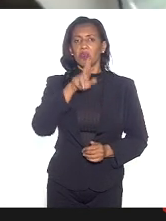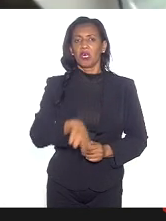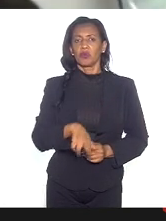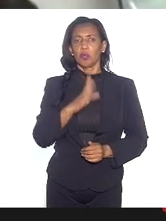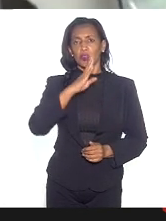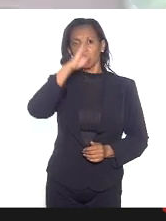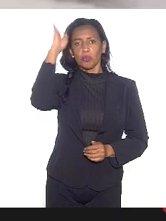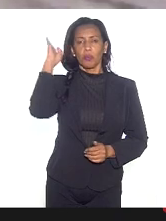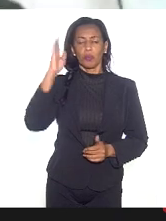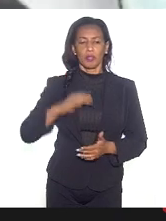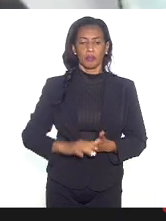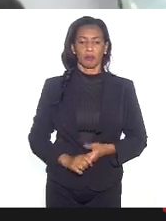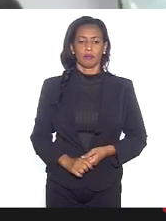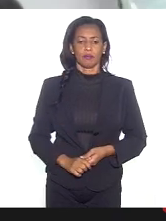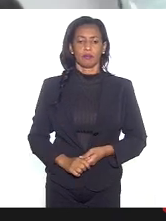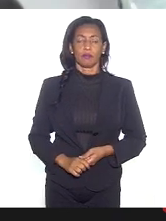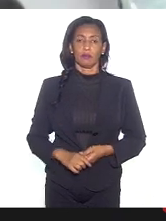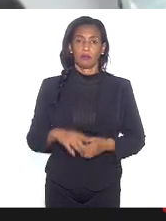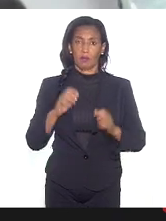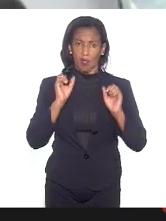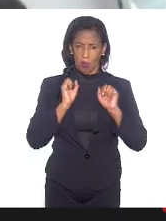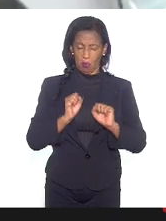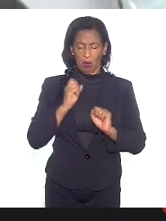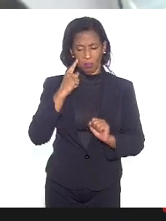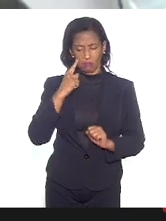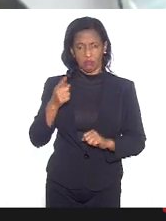do Corpo de Bombeiros. Está aí, podem buscar,